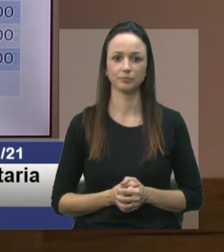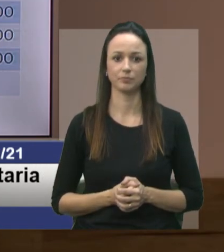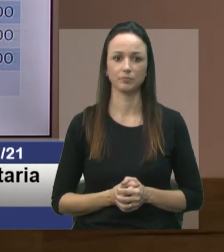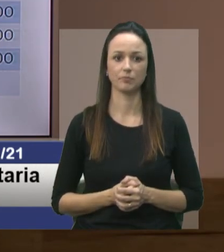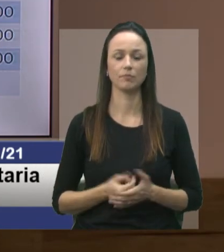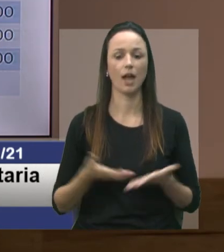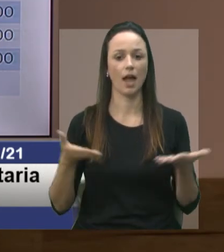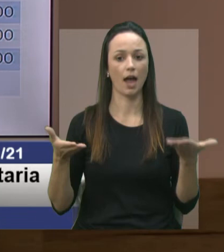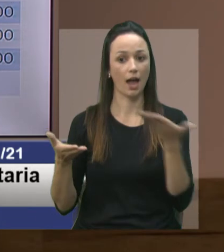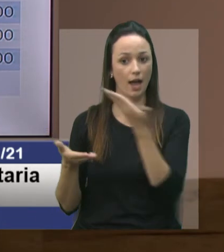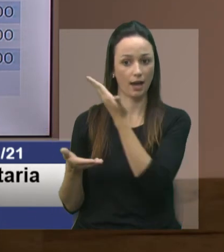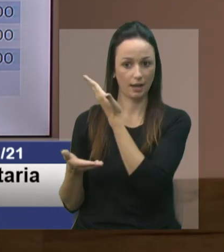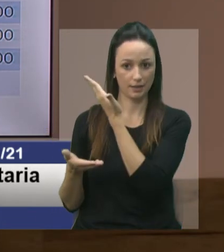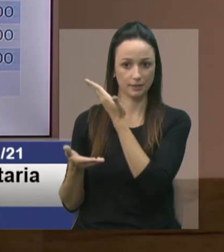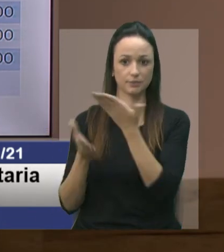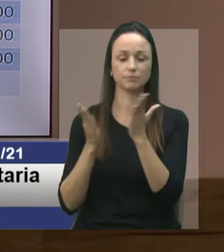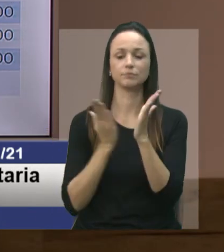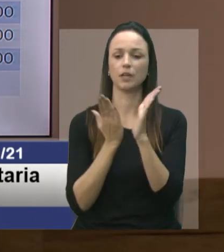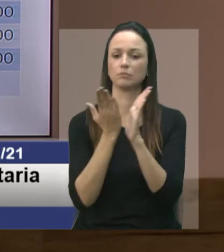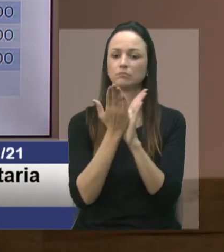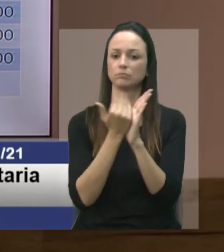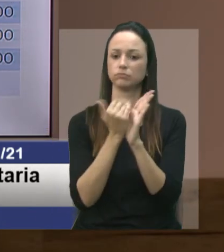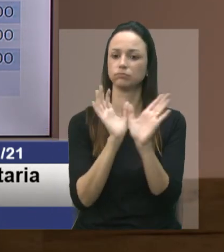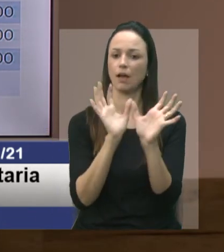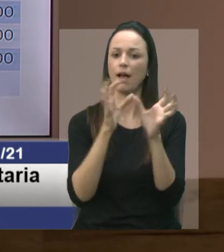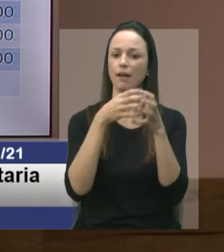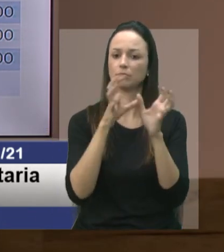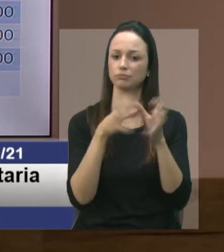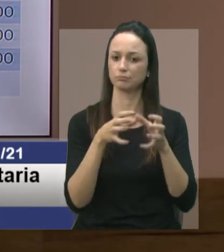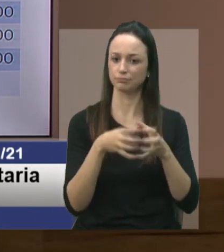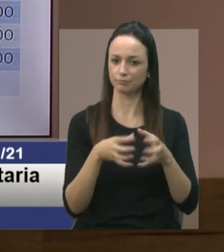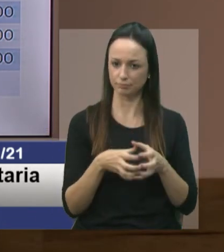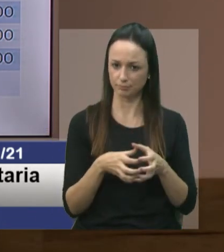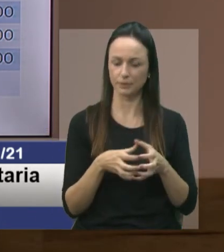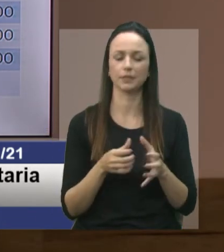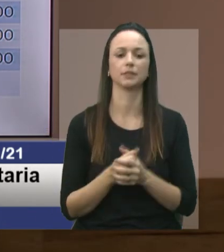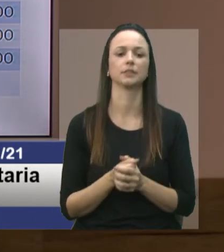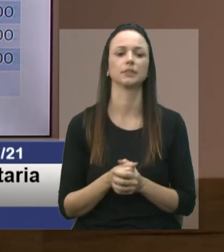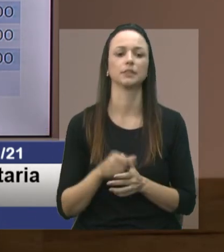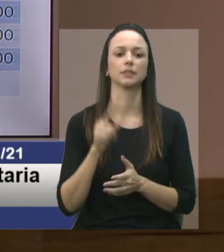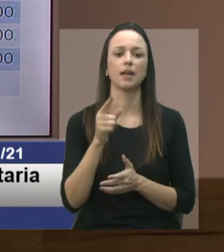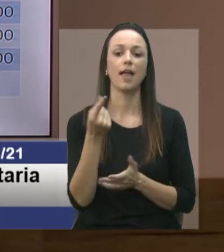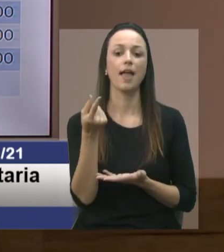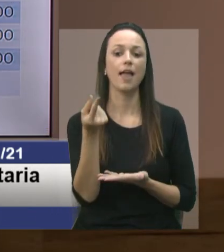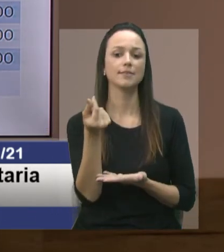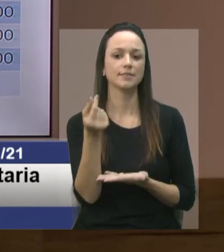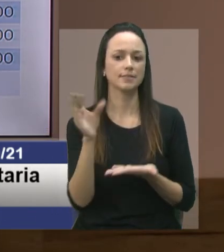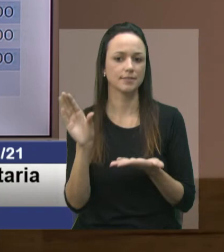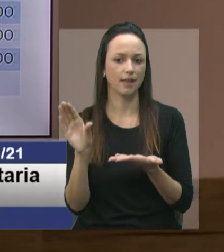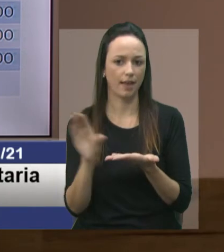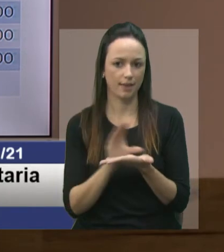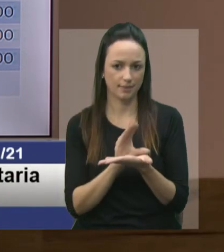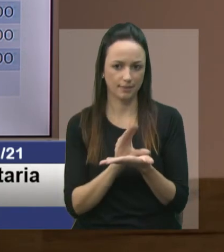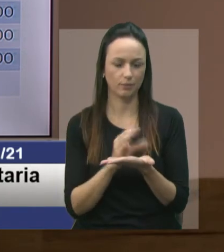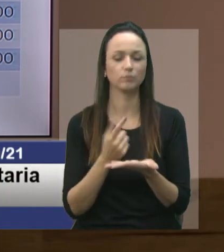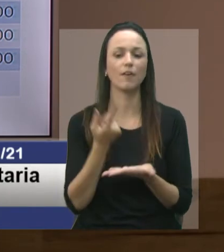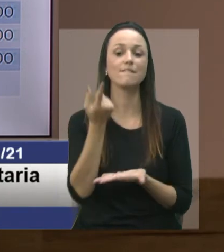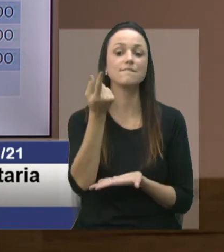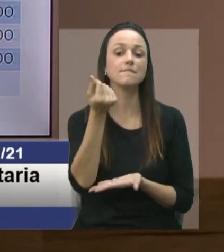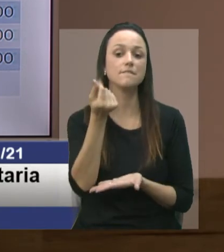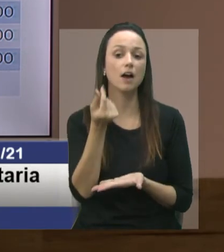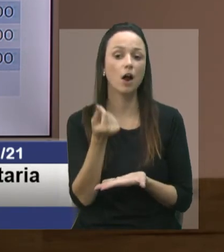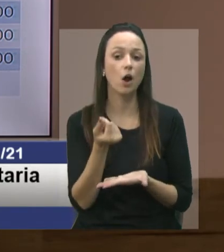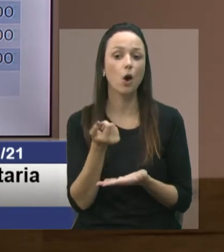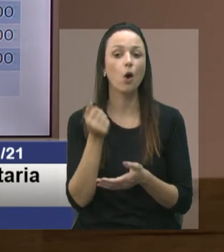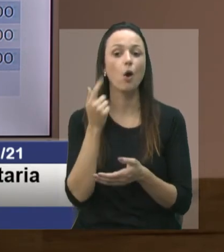Aqui nós dividimos por categoria de receita os valores que nós estamos estimando